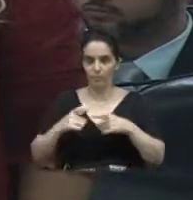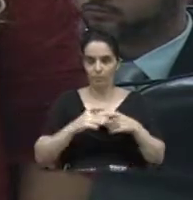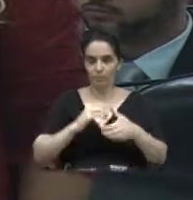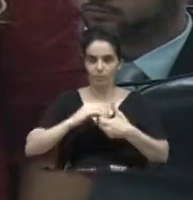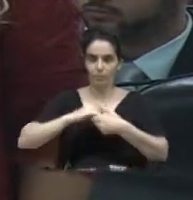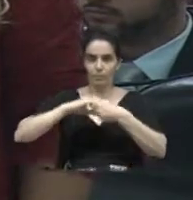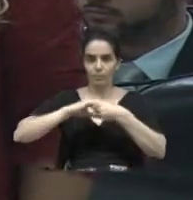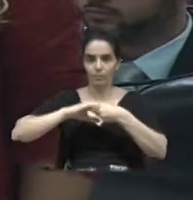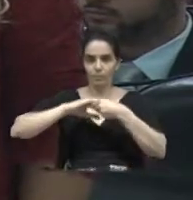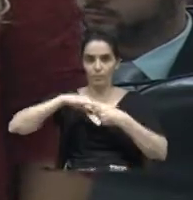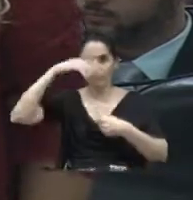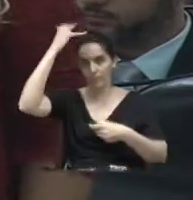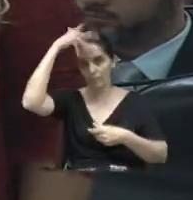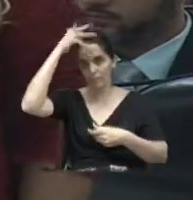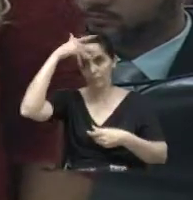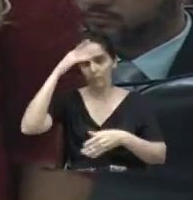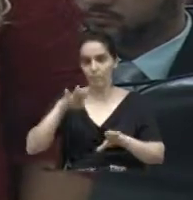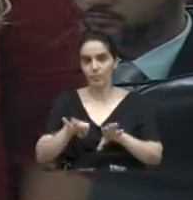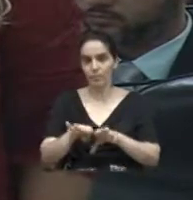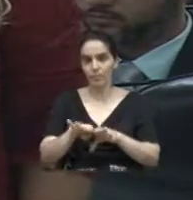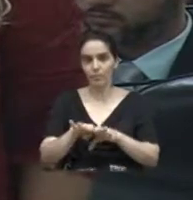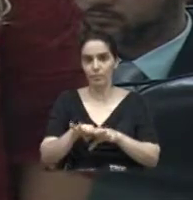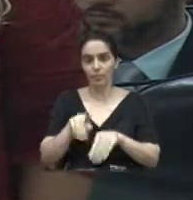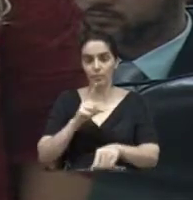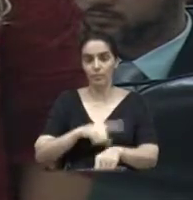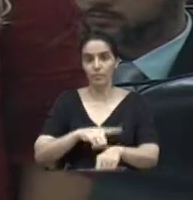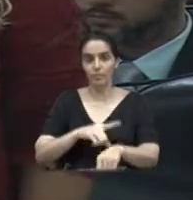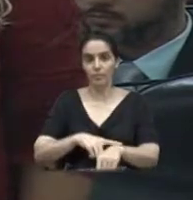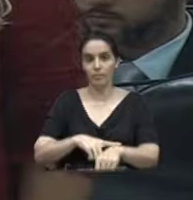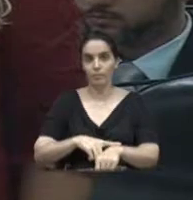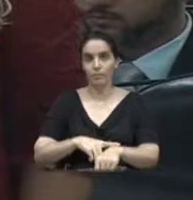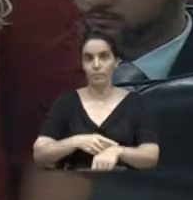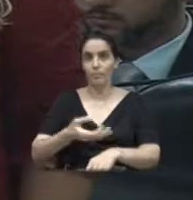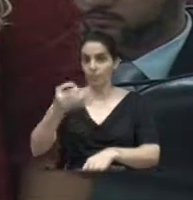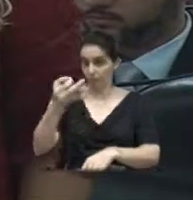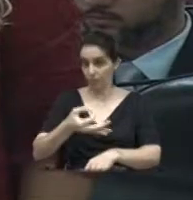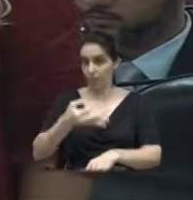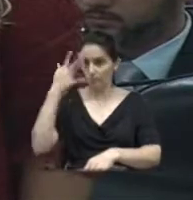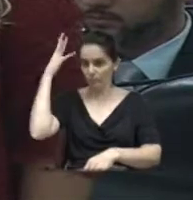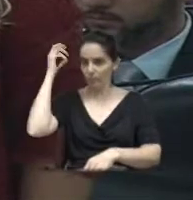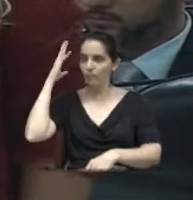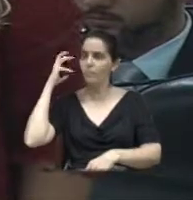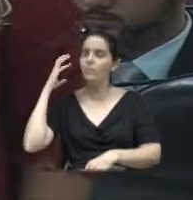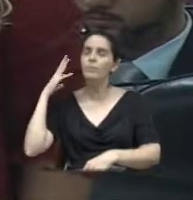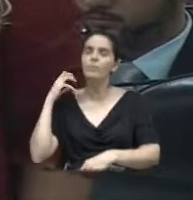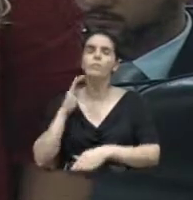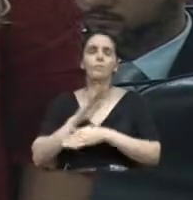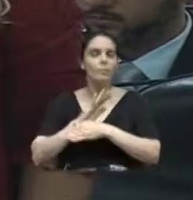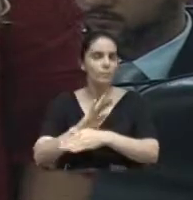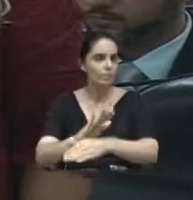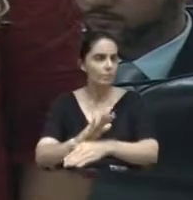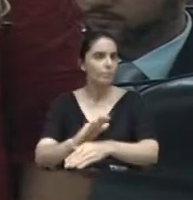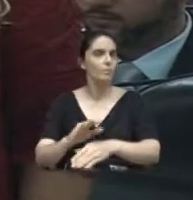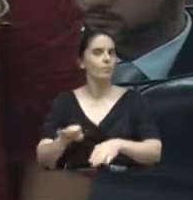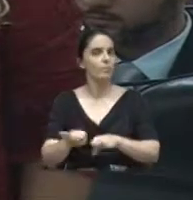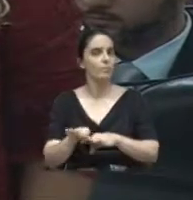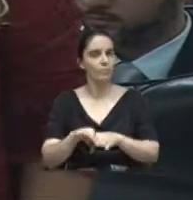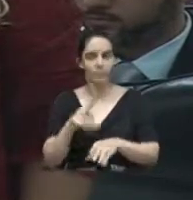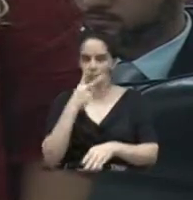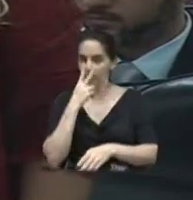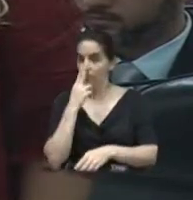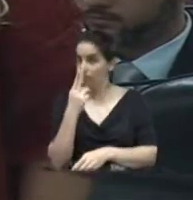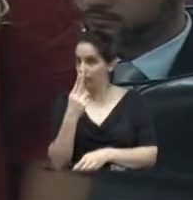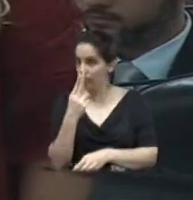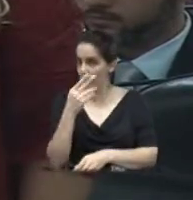vereadora Érica, que falou na questão do horário, se você tem total apoio meu, que eu também acho, às vezes, até a pessoa